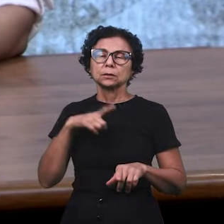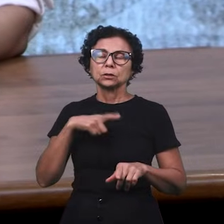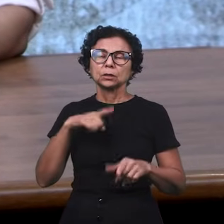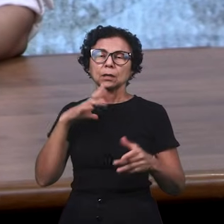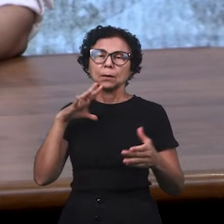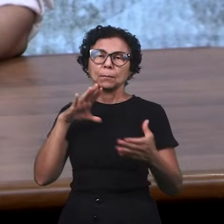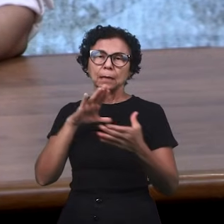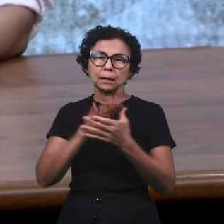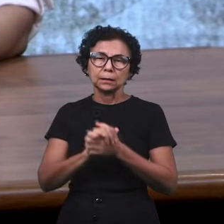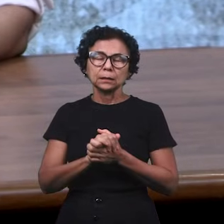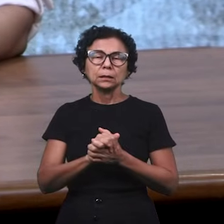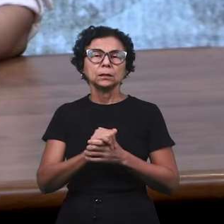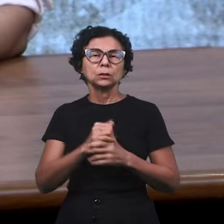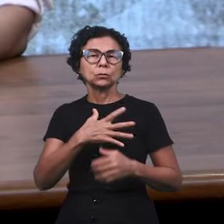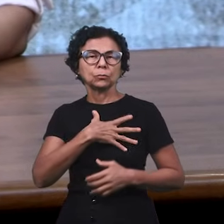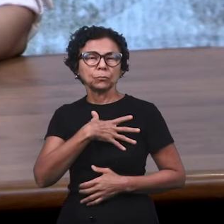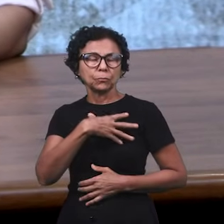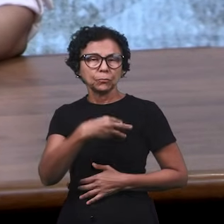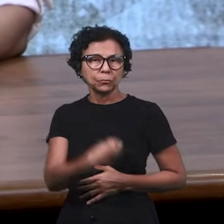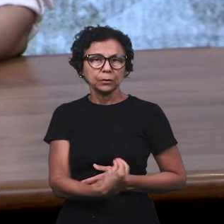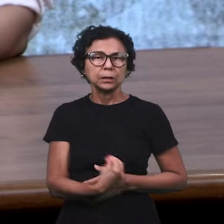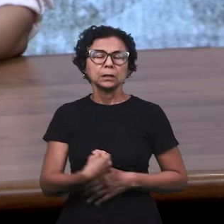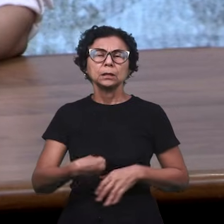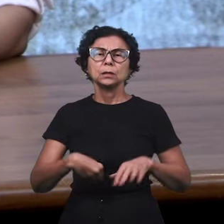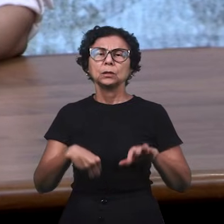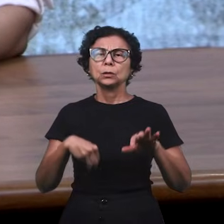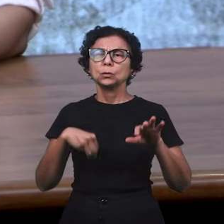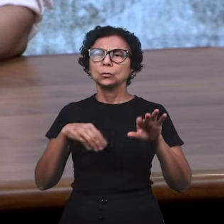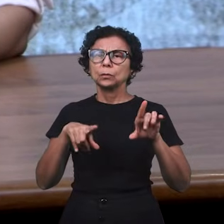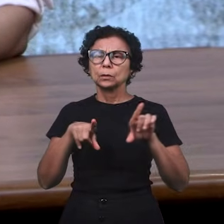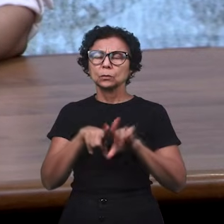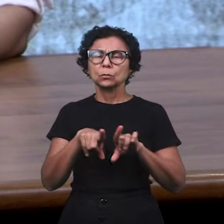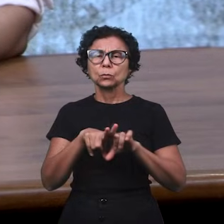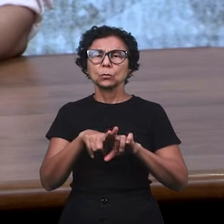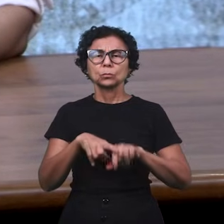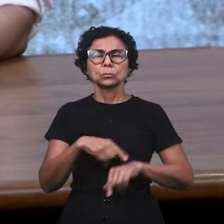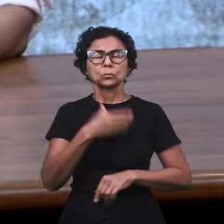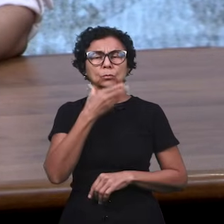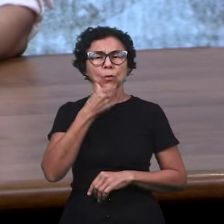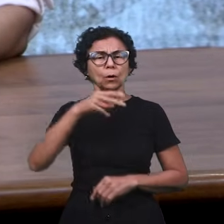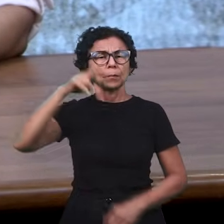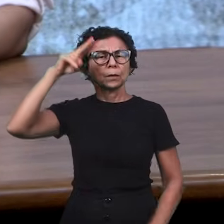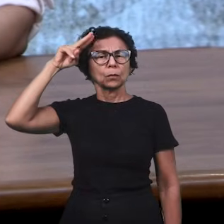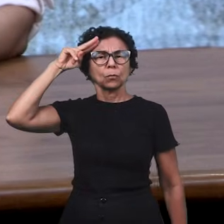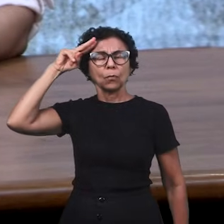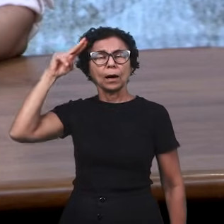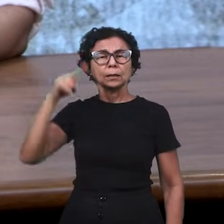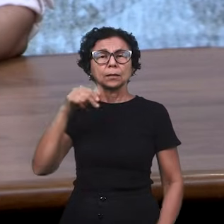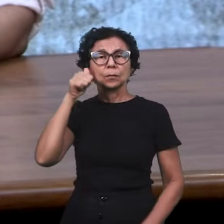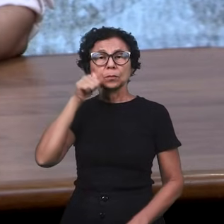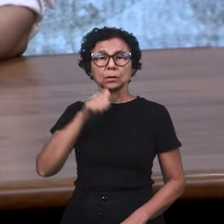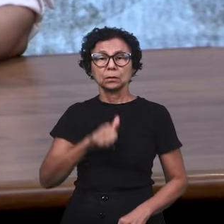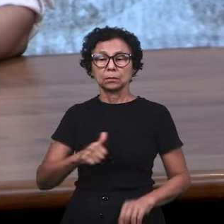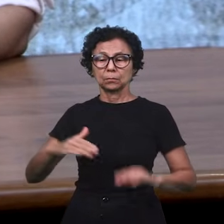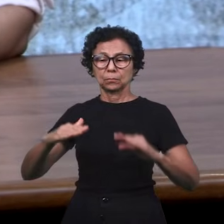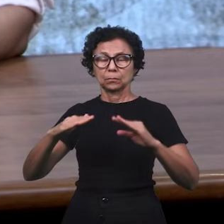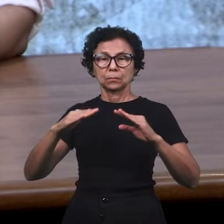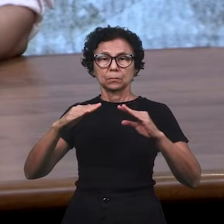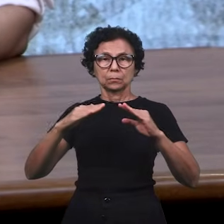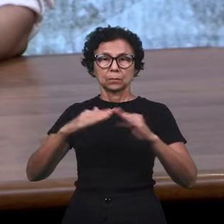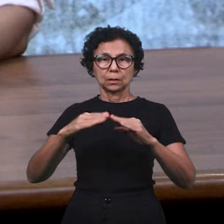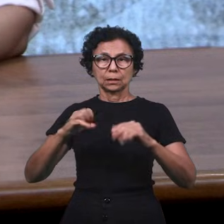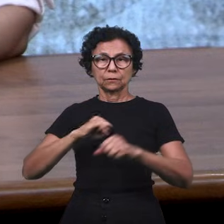Arza, guarda das vestimentas, e habitava ela em Jerusalém na segunda parte,